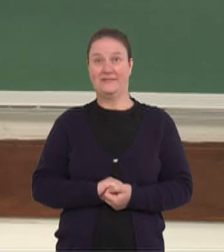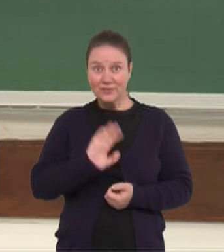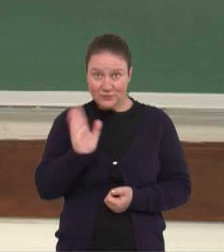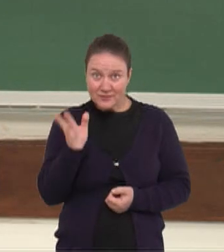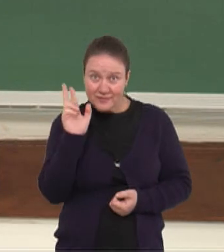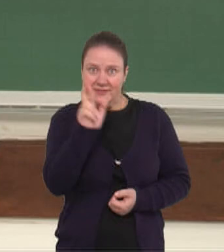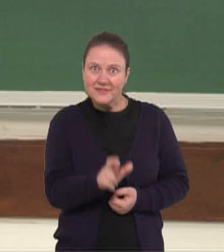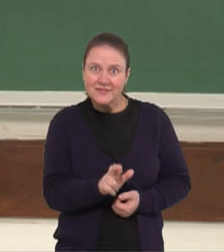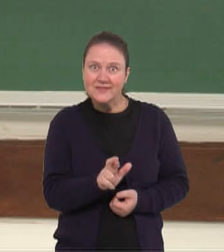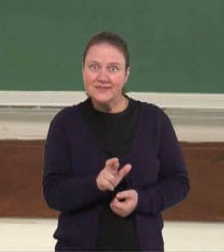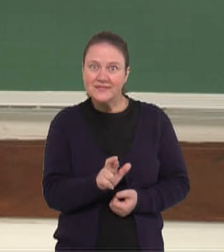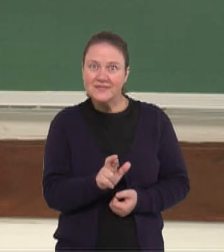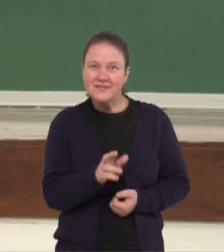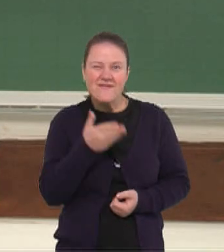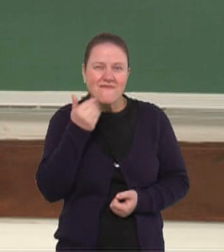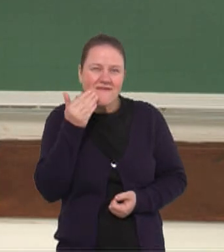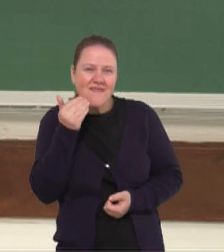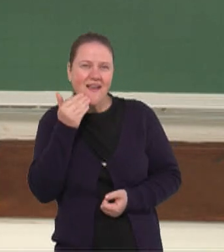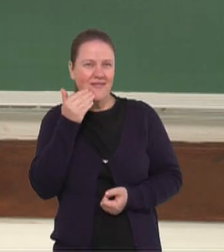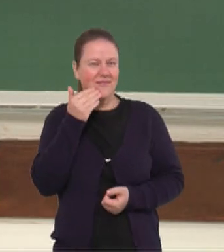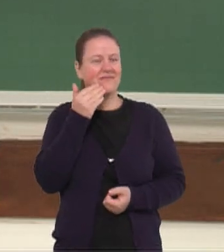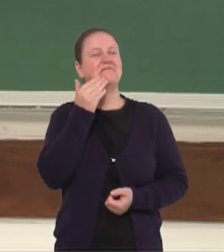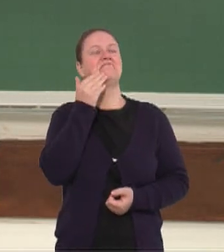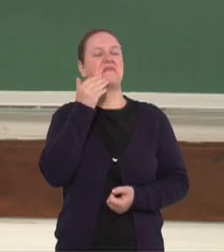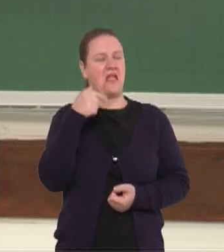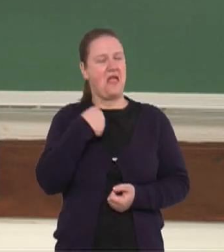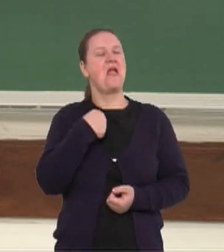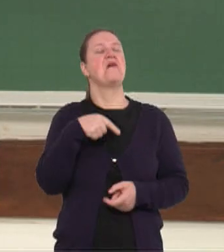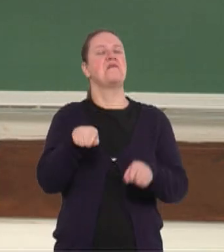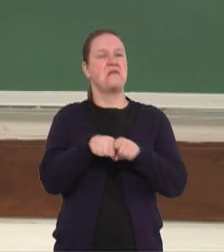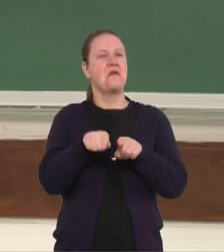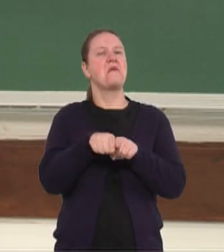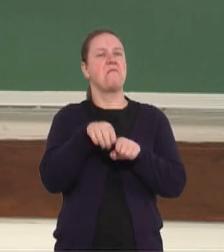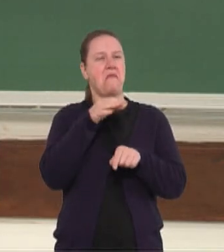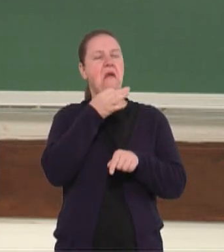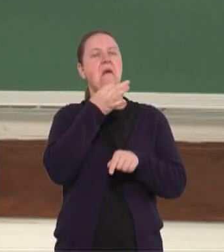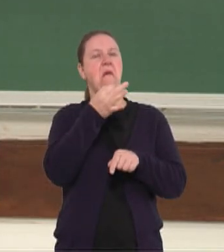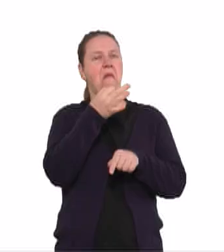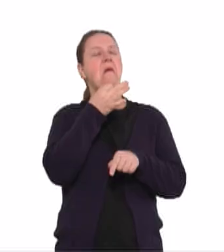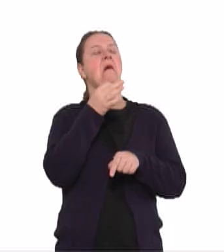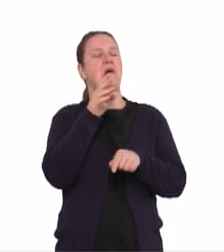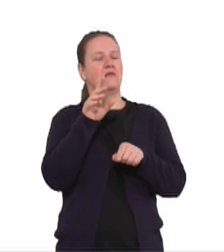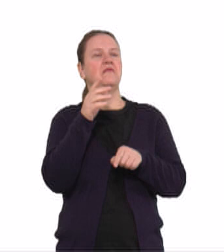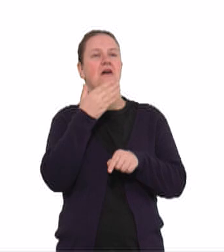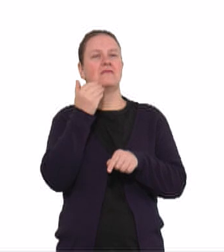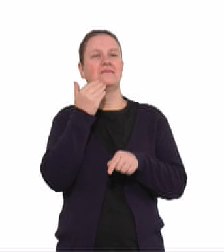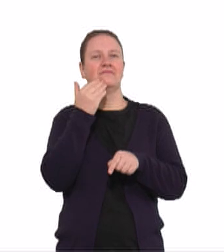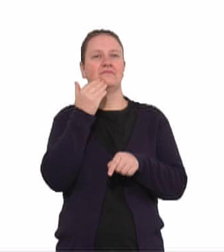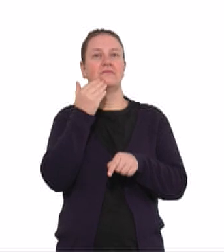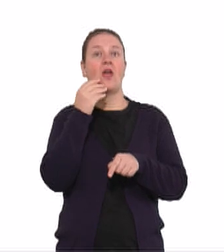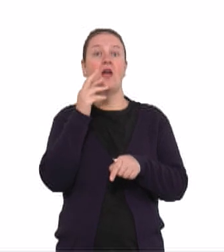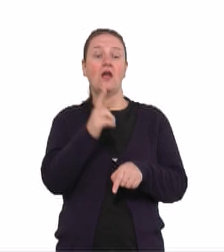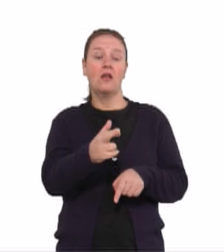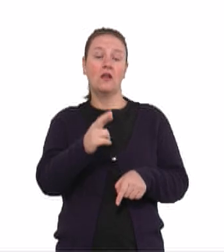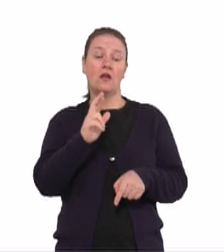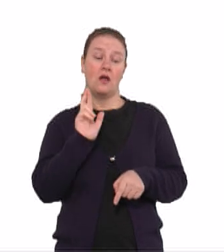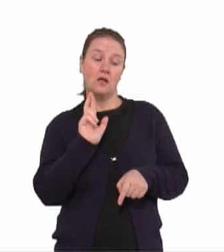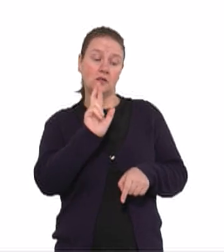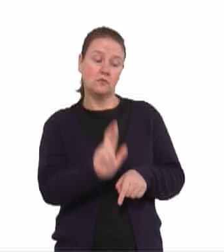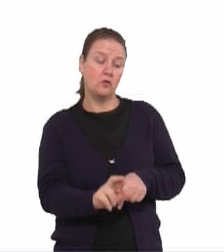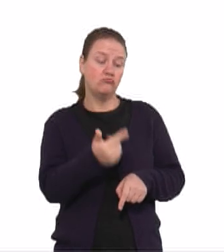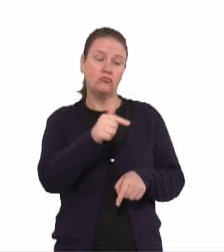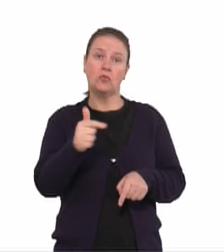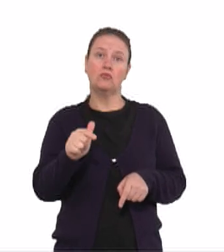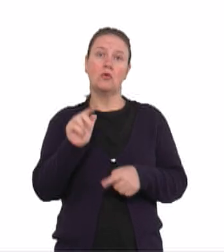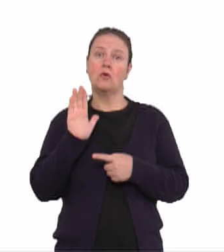Respondeu? Tava fácil, né? Eu também acho. A alternativa que não apresenta marca de